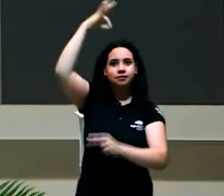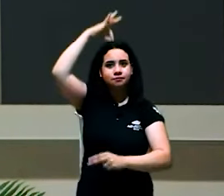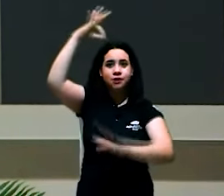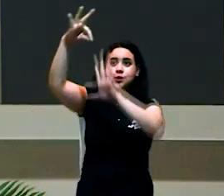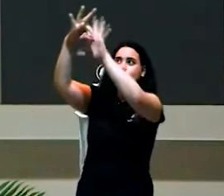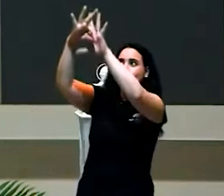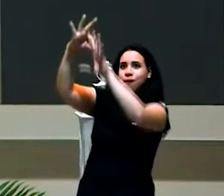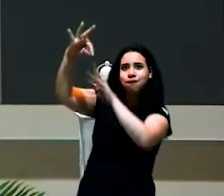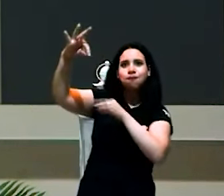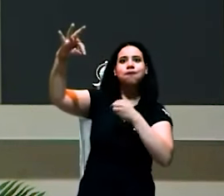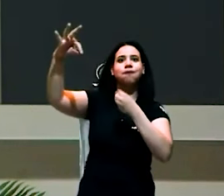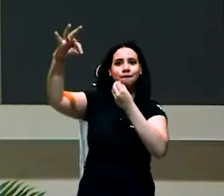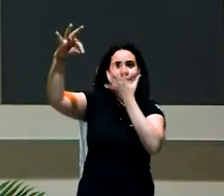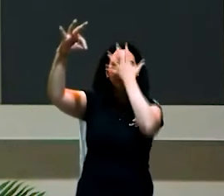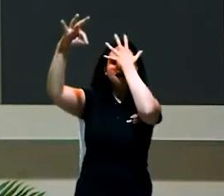com poder e glória.